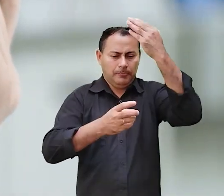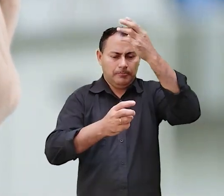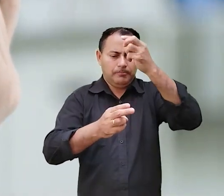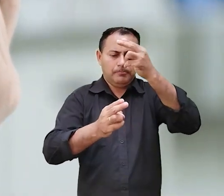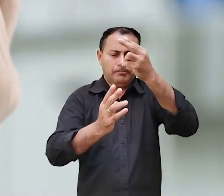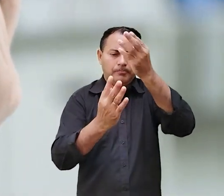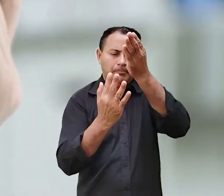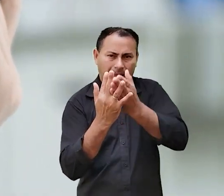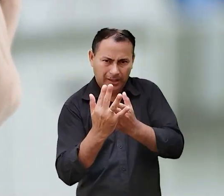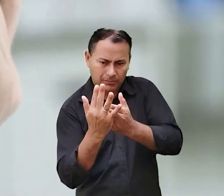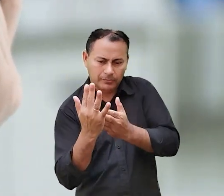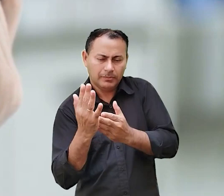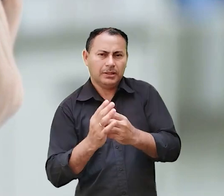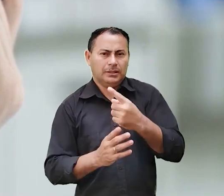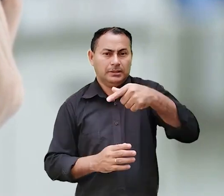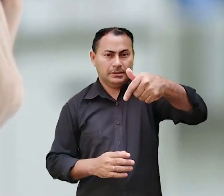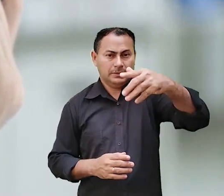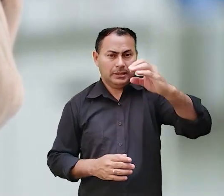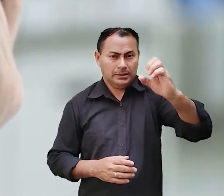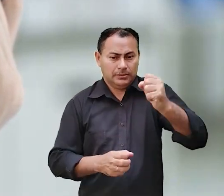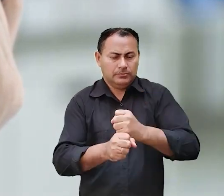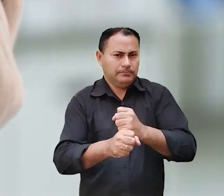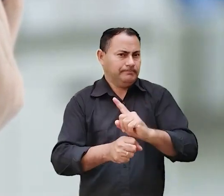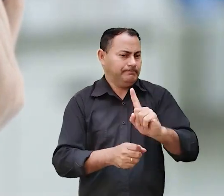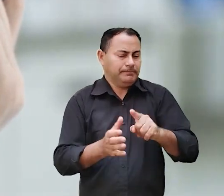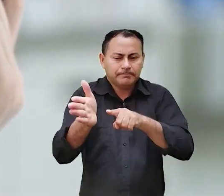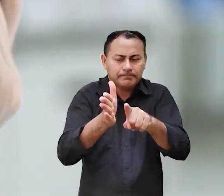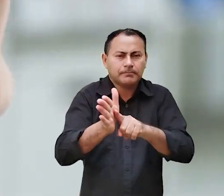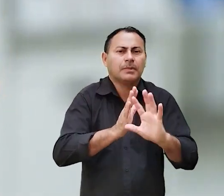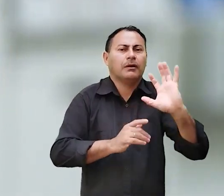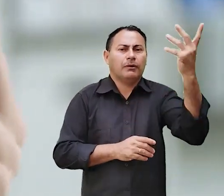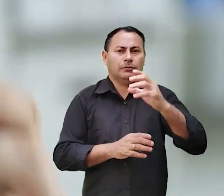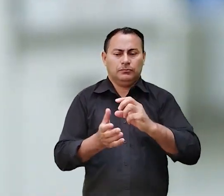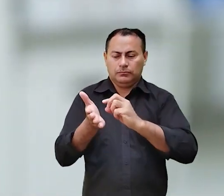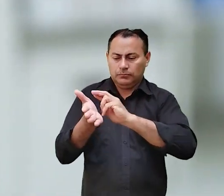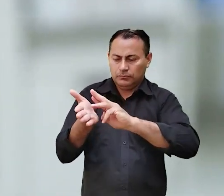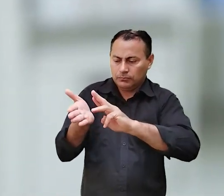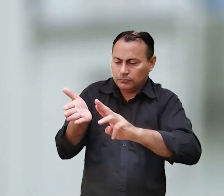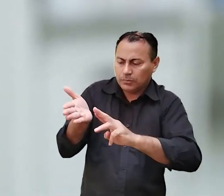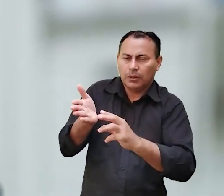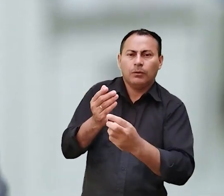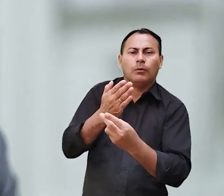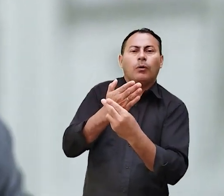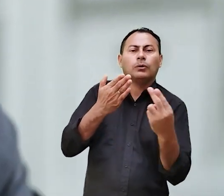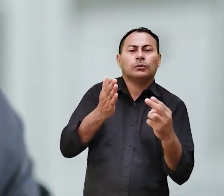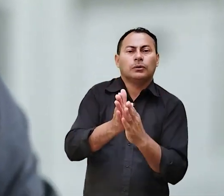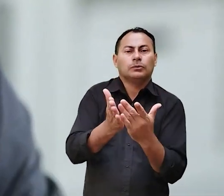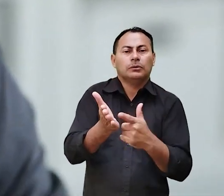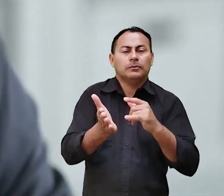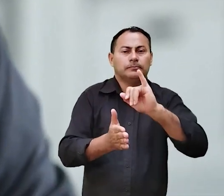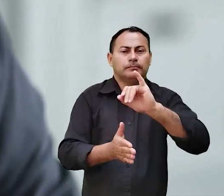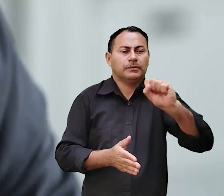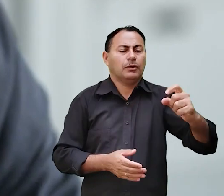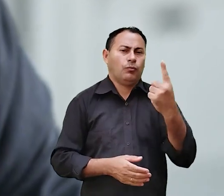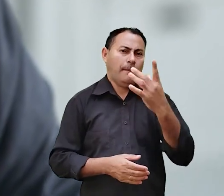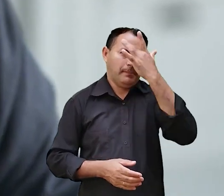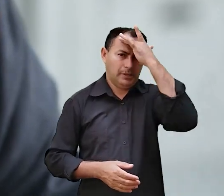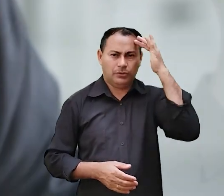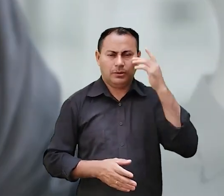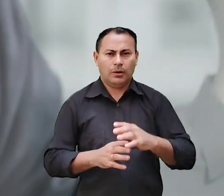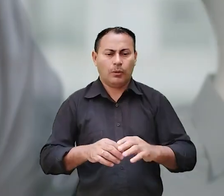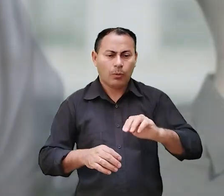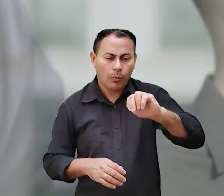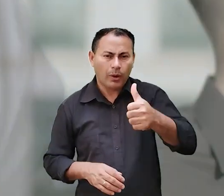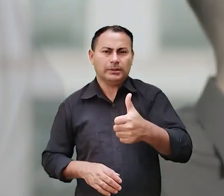meio por cerca de 700 anos ninguém questionou o fato de que o autor do livro de Isaías fosse apenas uma pessoa